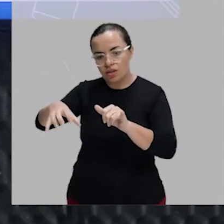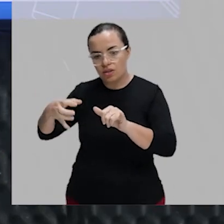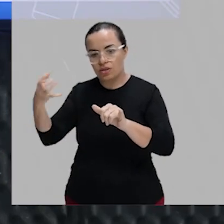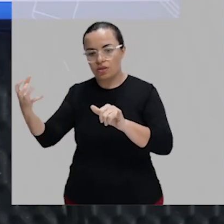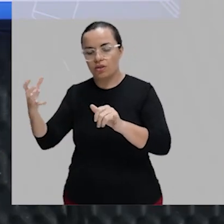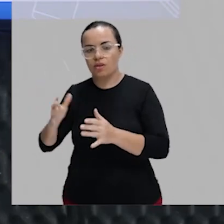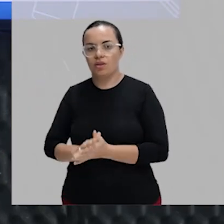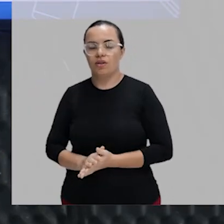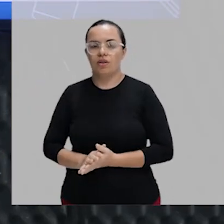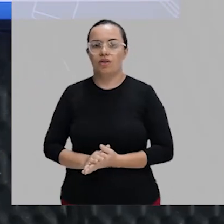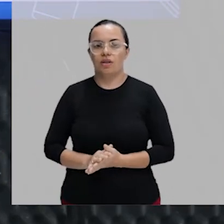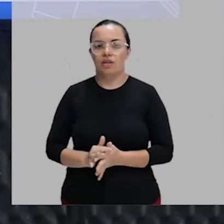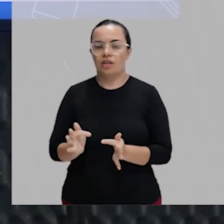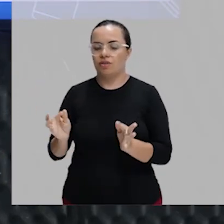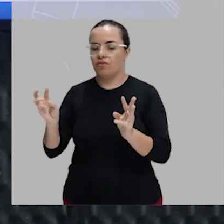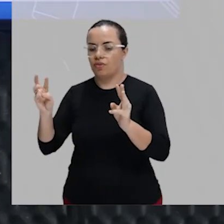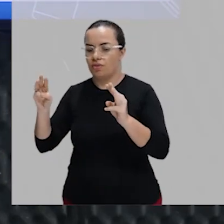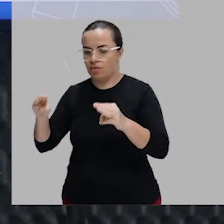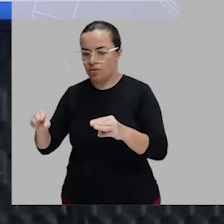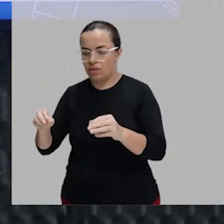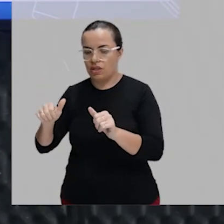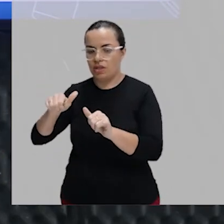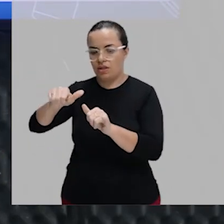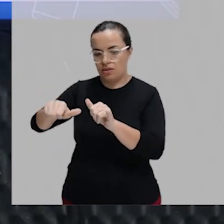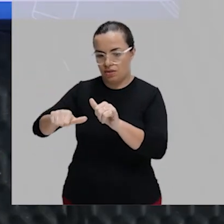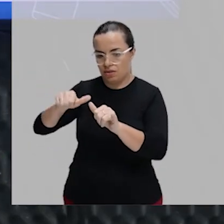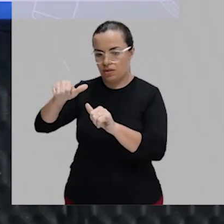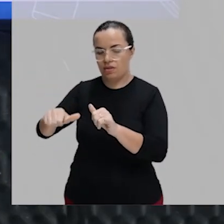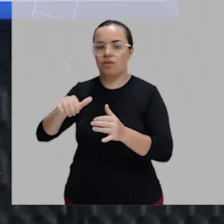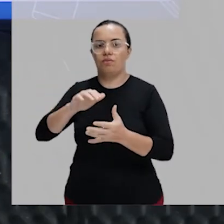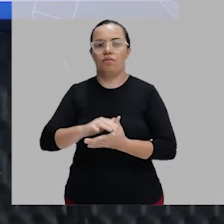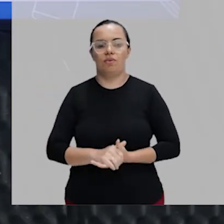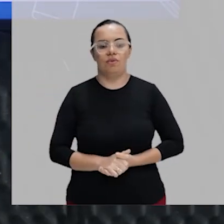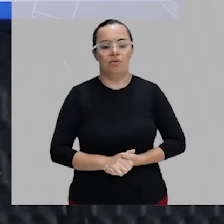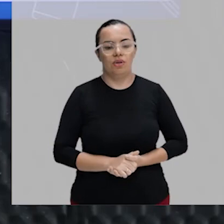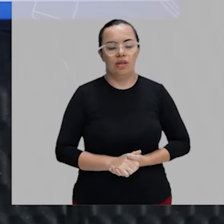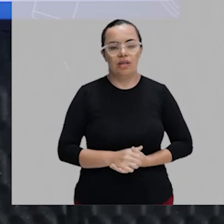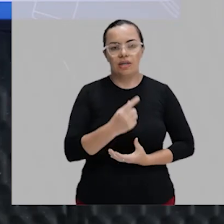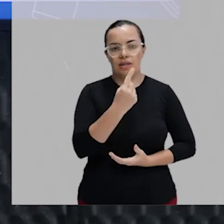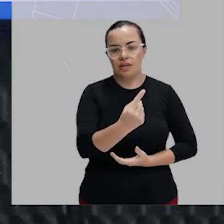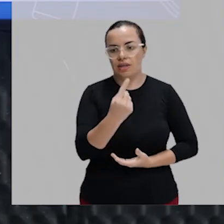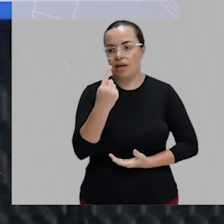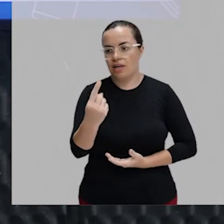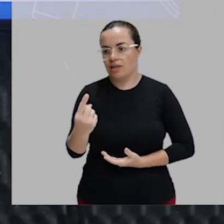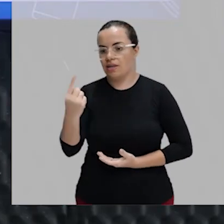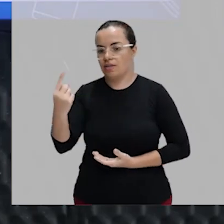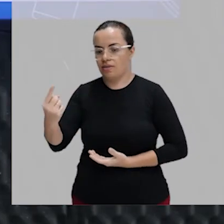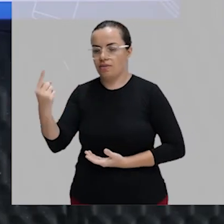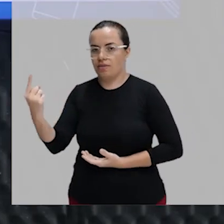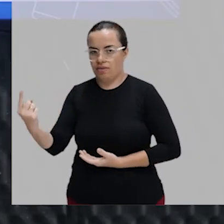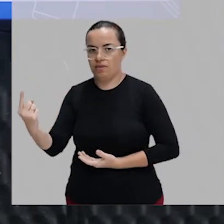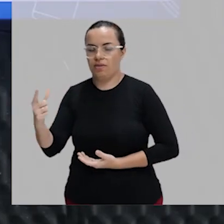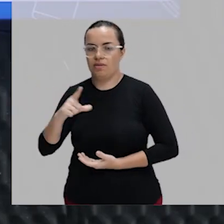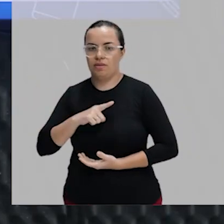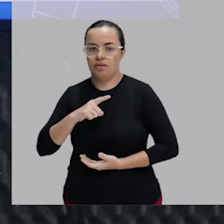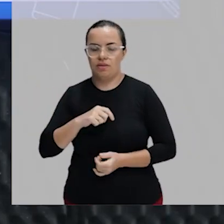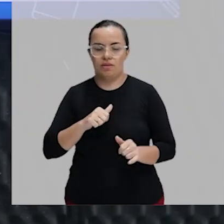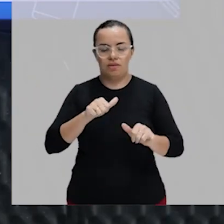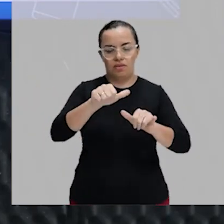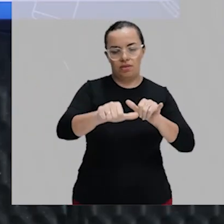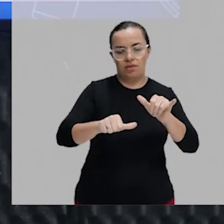Cada reação química em que cada aminoácido desse vai sofrer, ela só vai ocorrer na presença